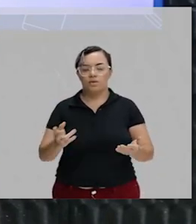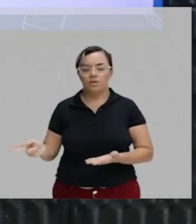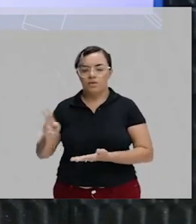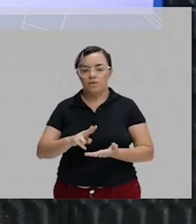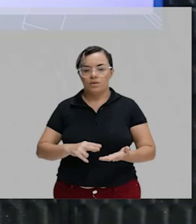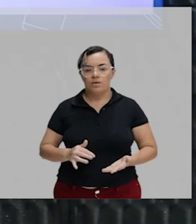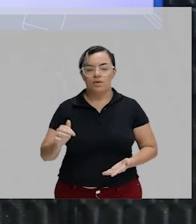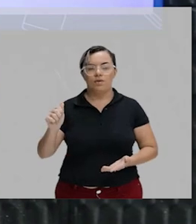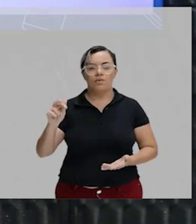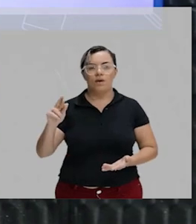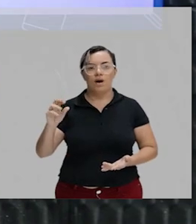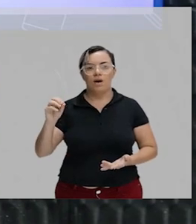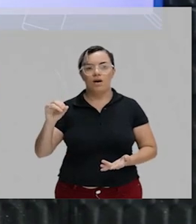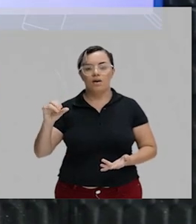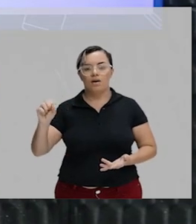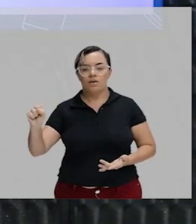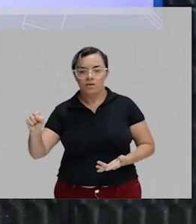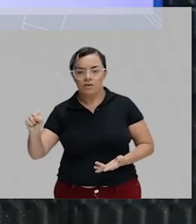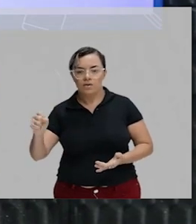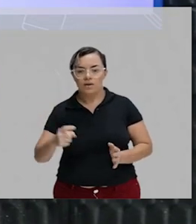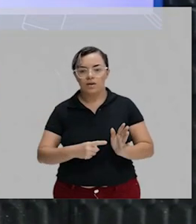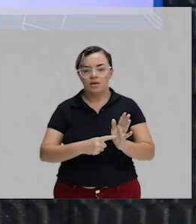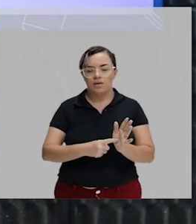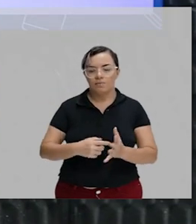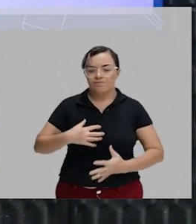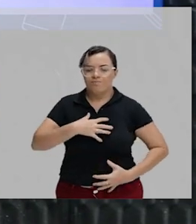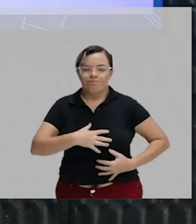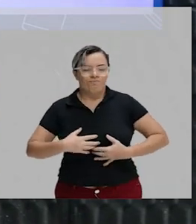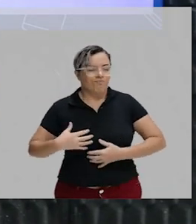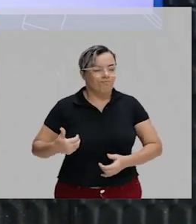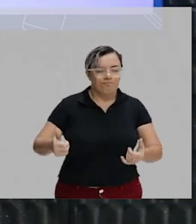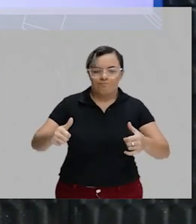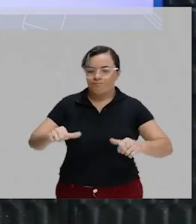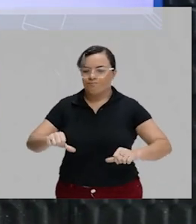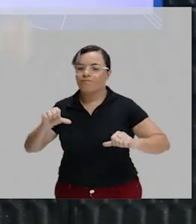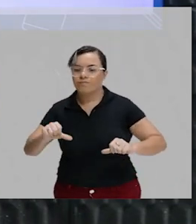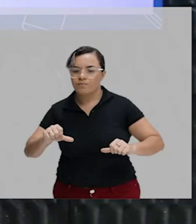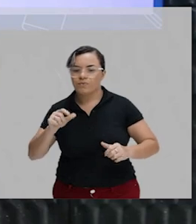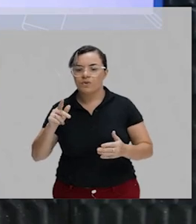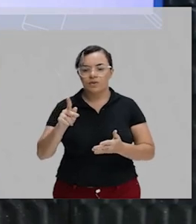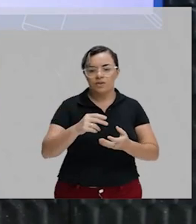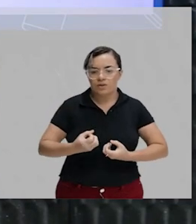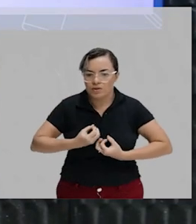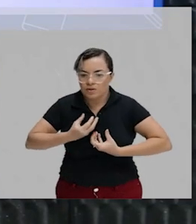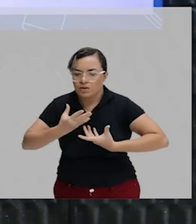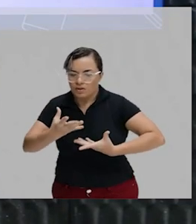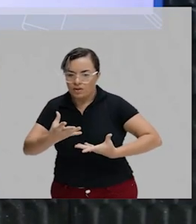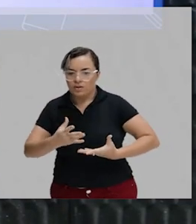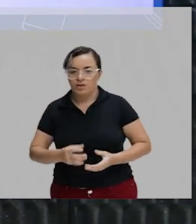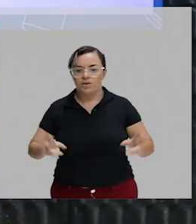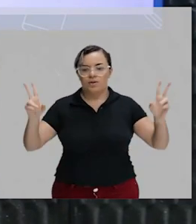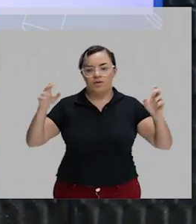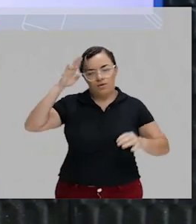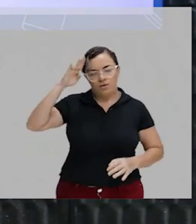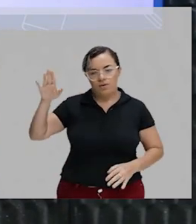faróis onde é revelada a angústia e a melancolia que nós acabamos de ler esses poemas trazem como o tema principal a morte o